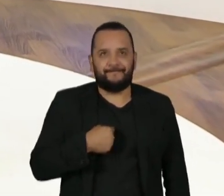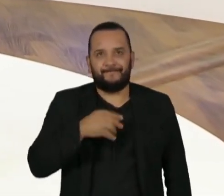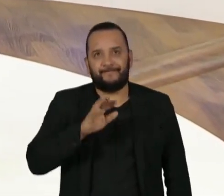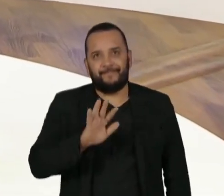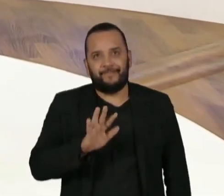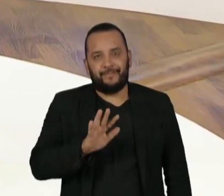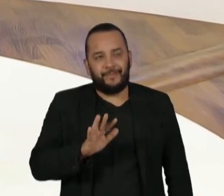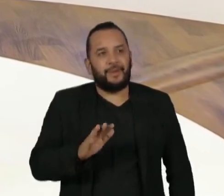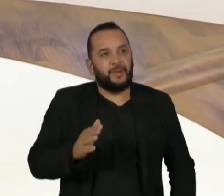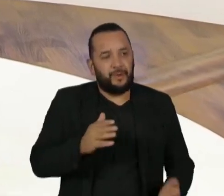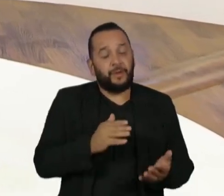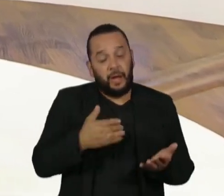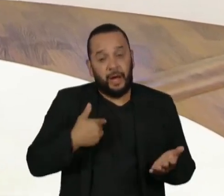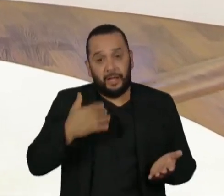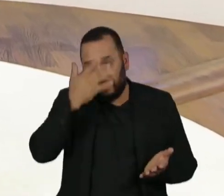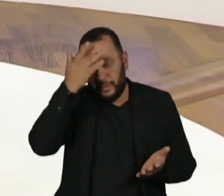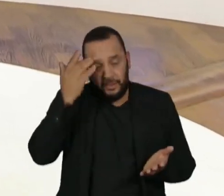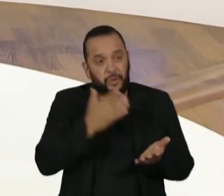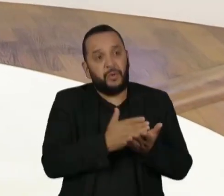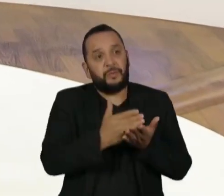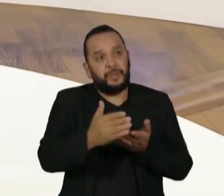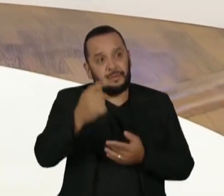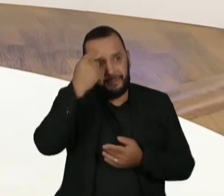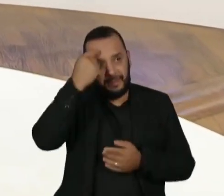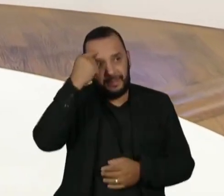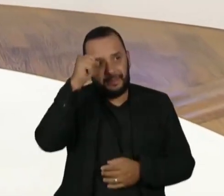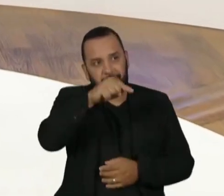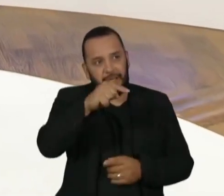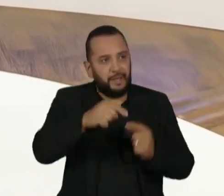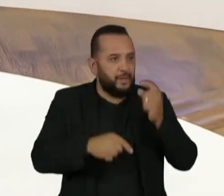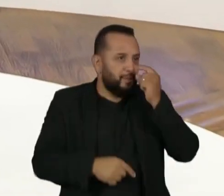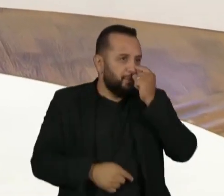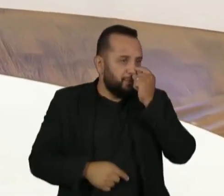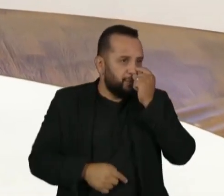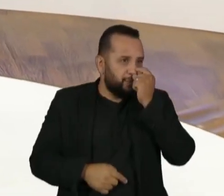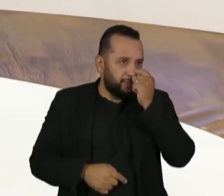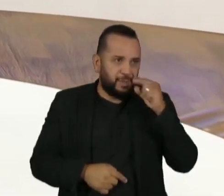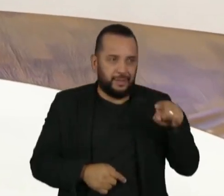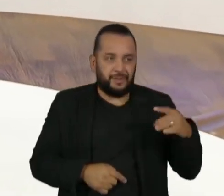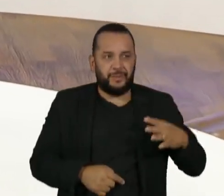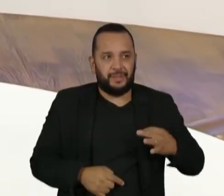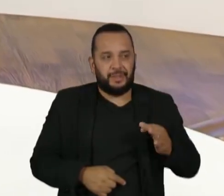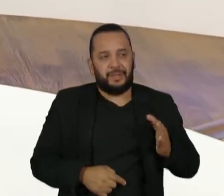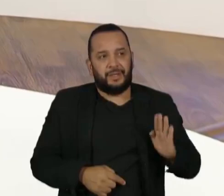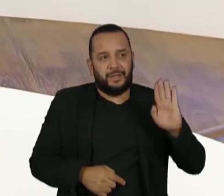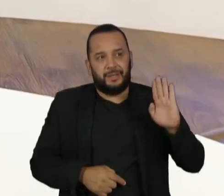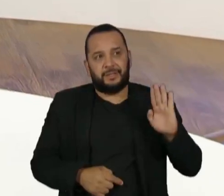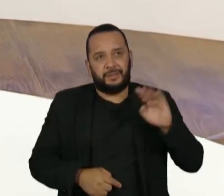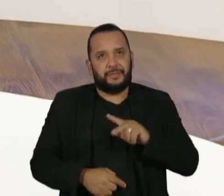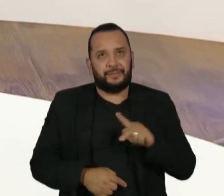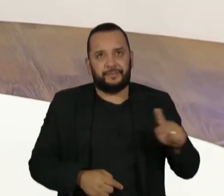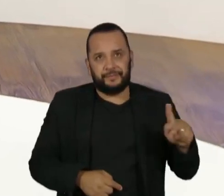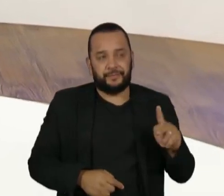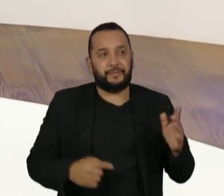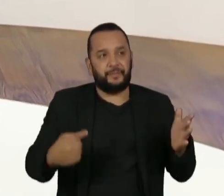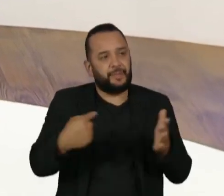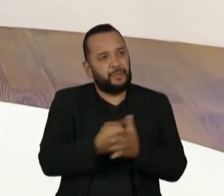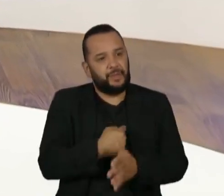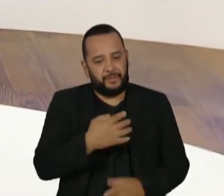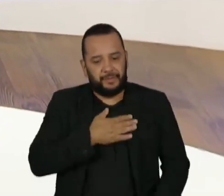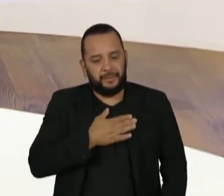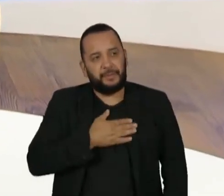quando começaram a cogitar essa possibilidade e tudo eh eh eu eu Fizeram essa pergunta para mim algumas vezes como é que